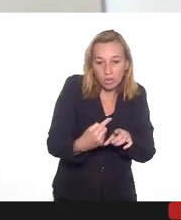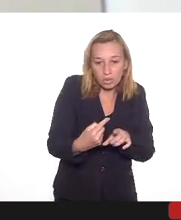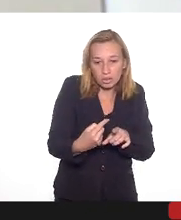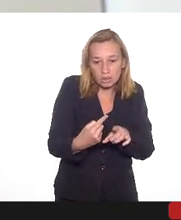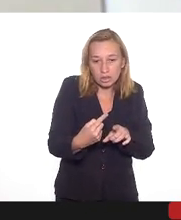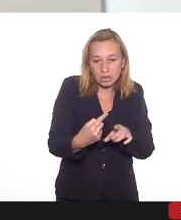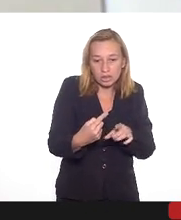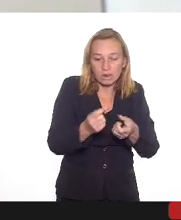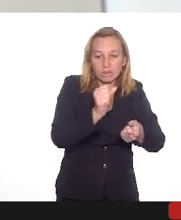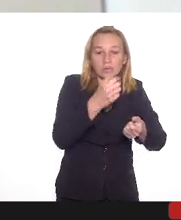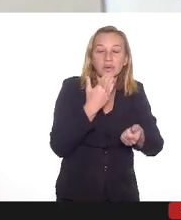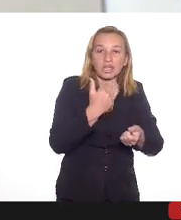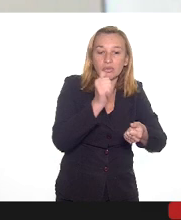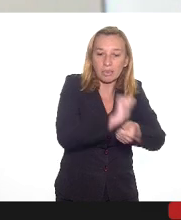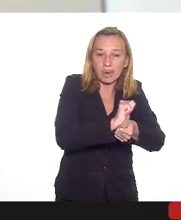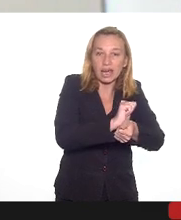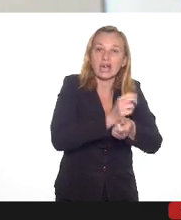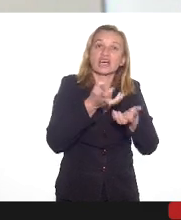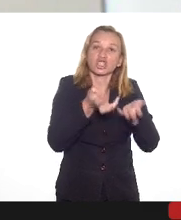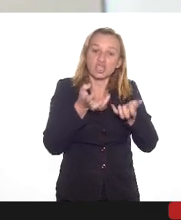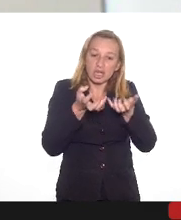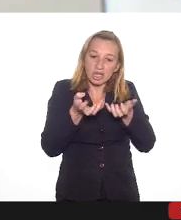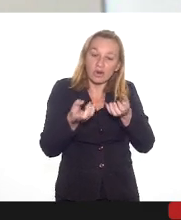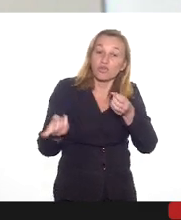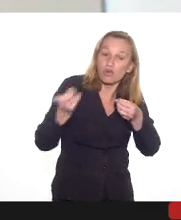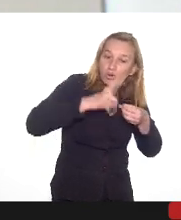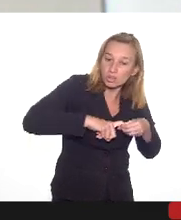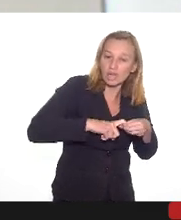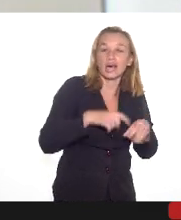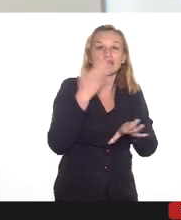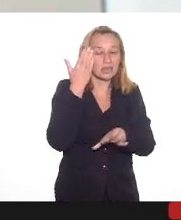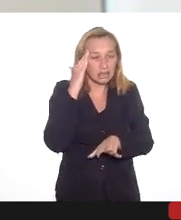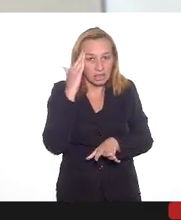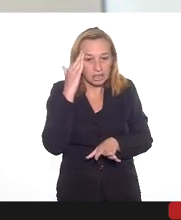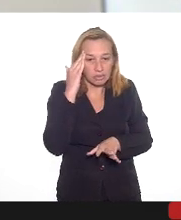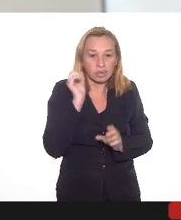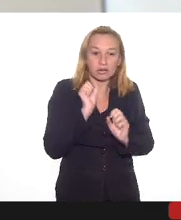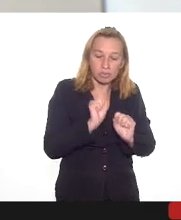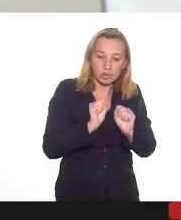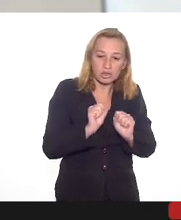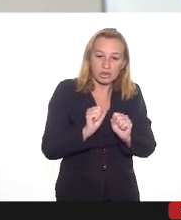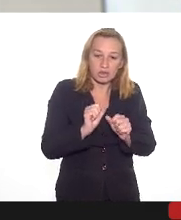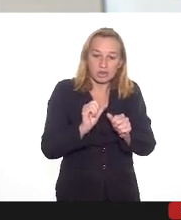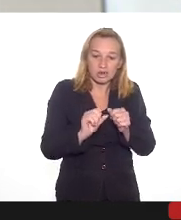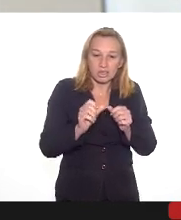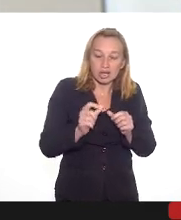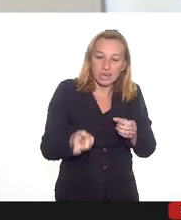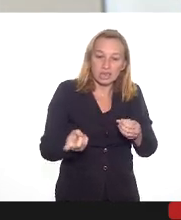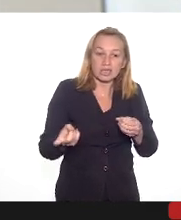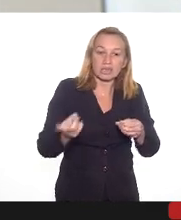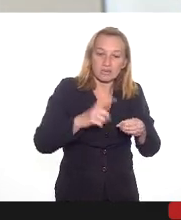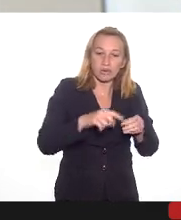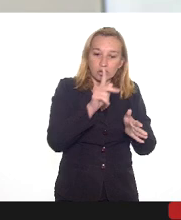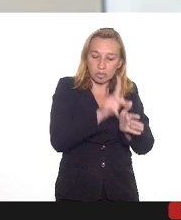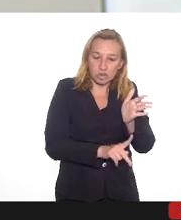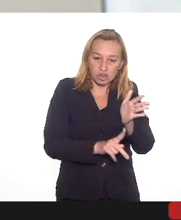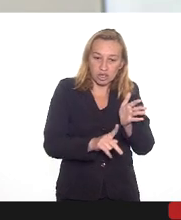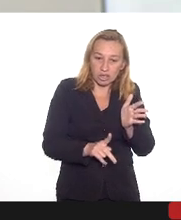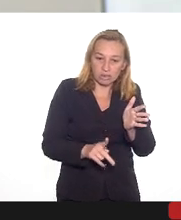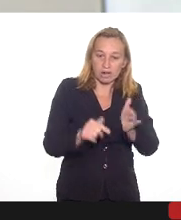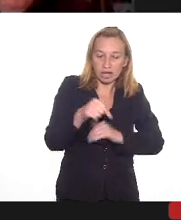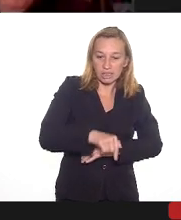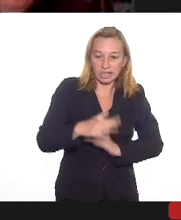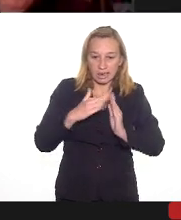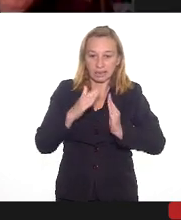pediu para paralisar, e a gente quer retomar esse entendimento para ver se a gente pode fazer com que esse projeto volte a tramitar aqui na casa.